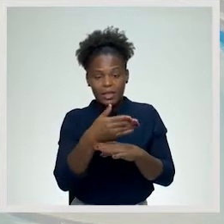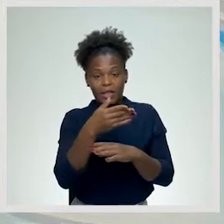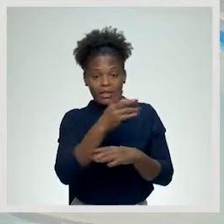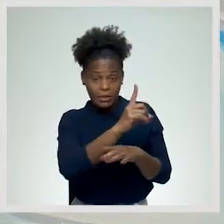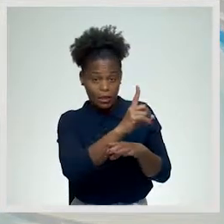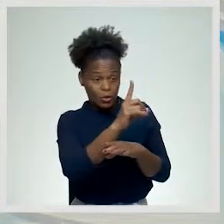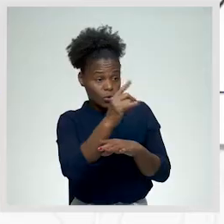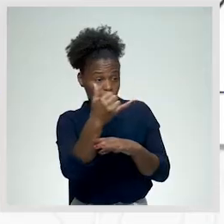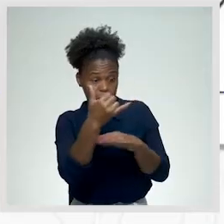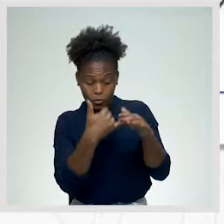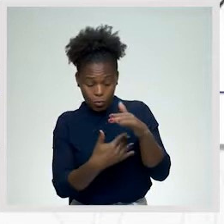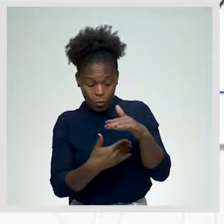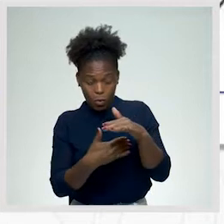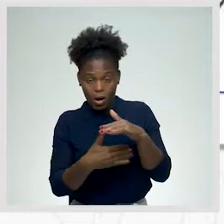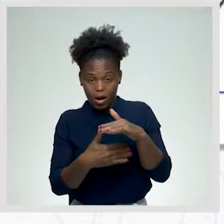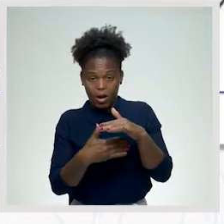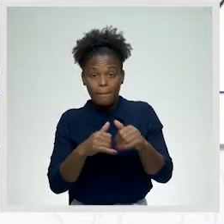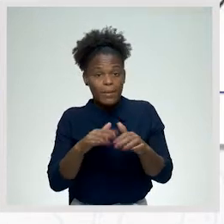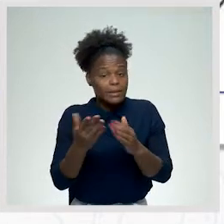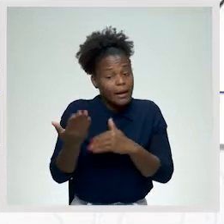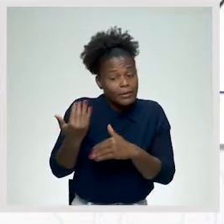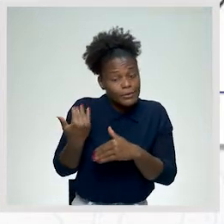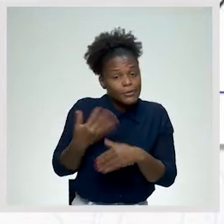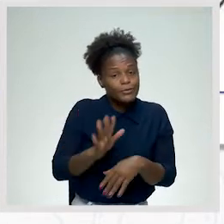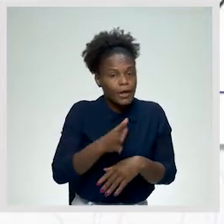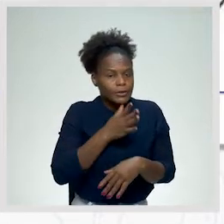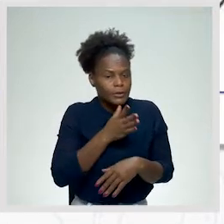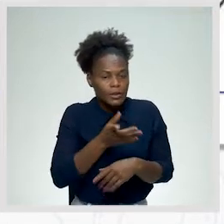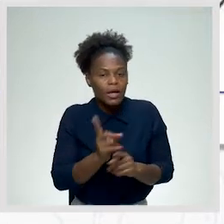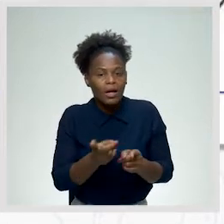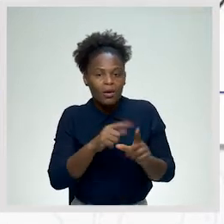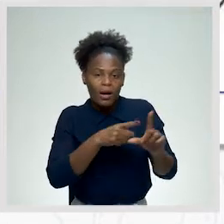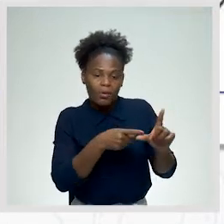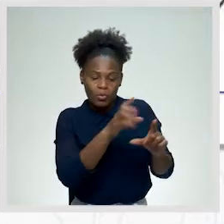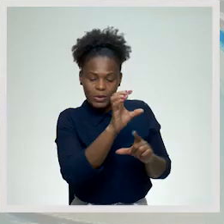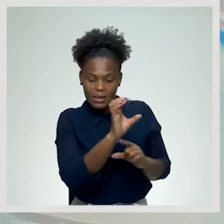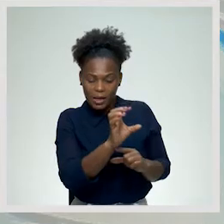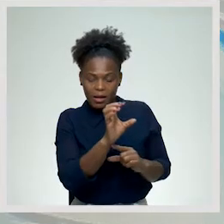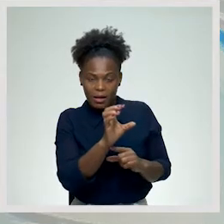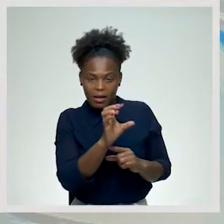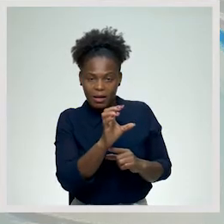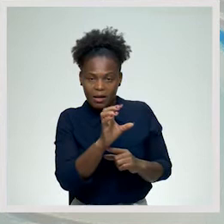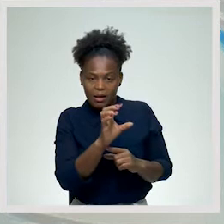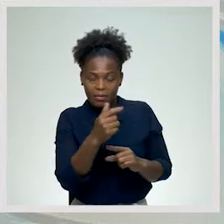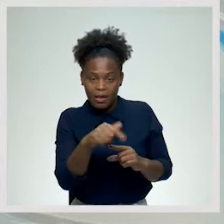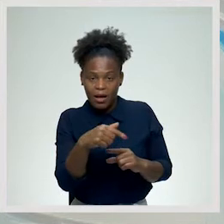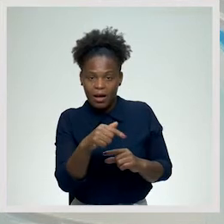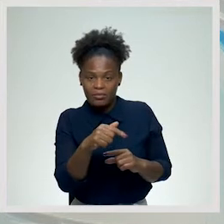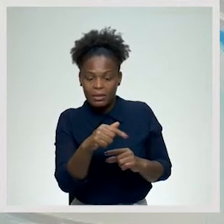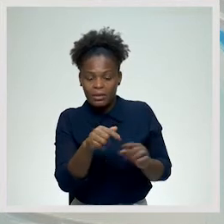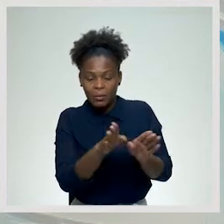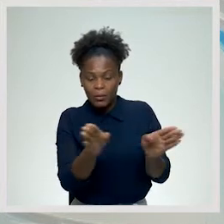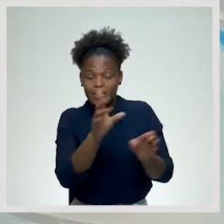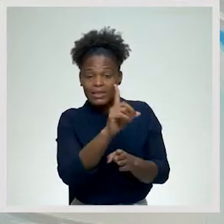62 sobre 1. Mas há uma coisa que já tínhamos dito anteriormente, que o ângulo C, que tem de amplitude